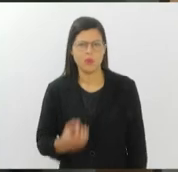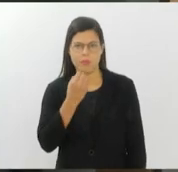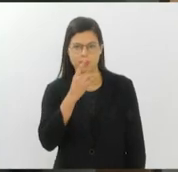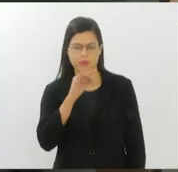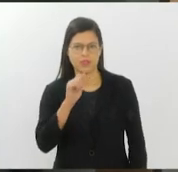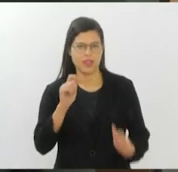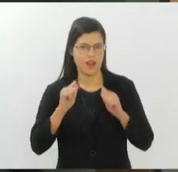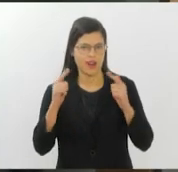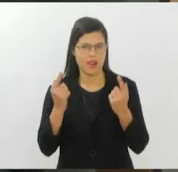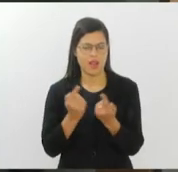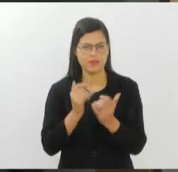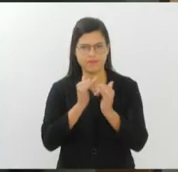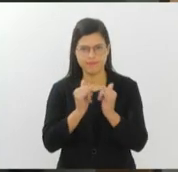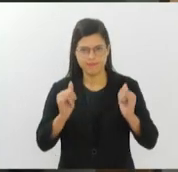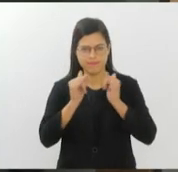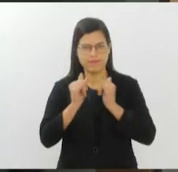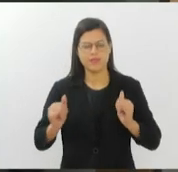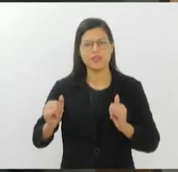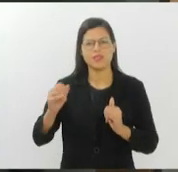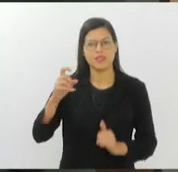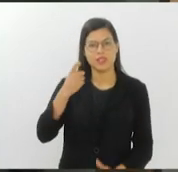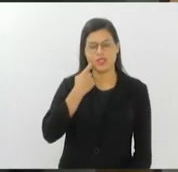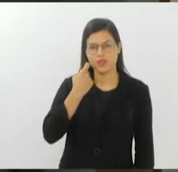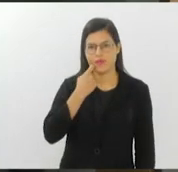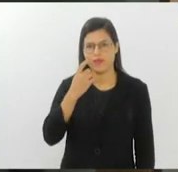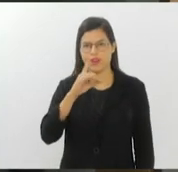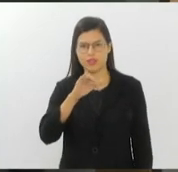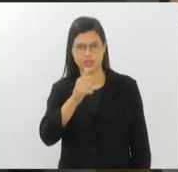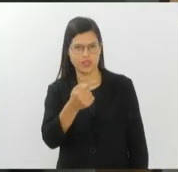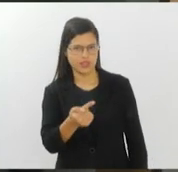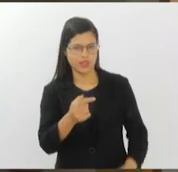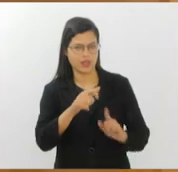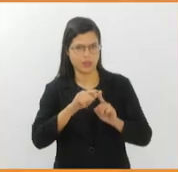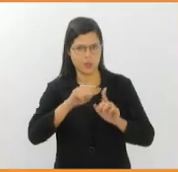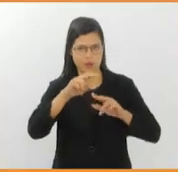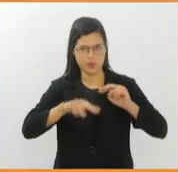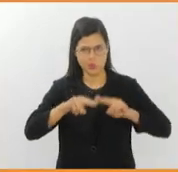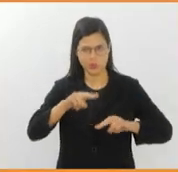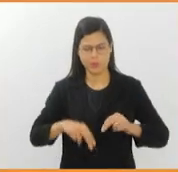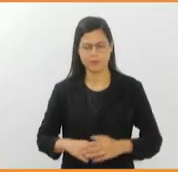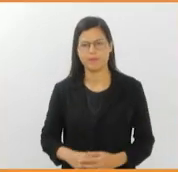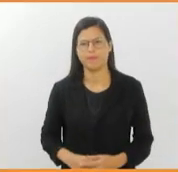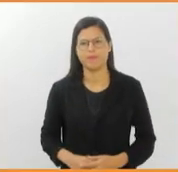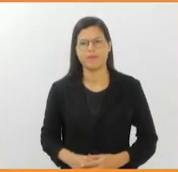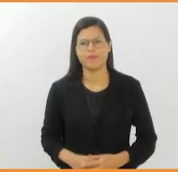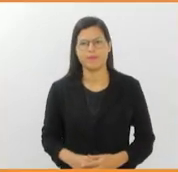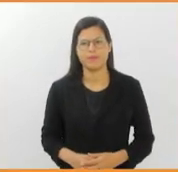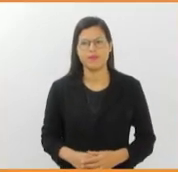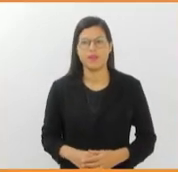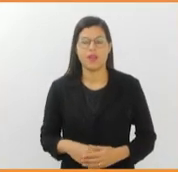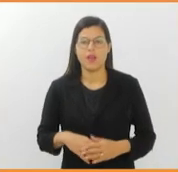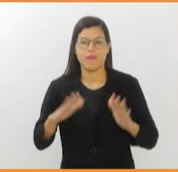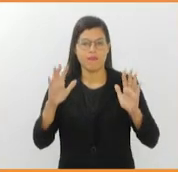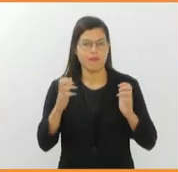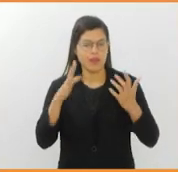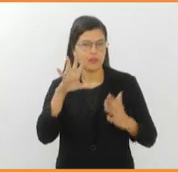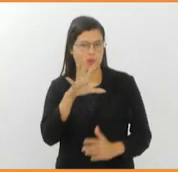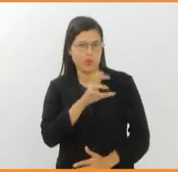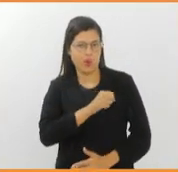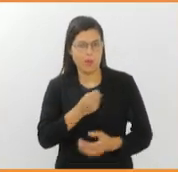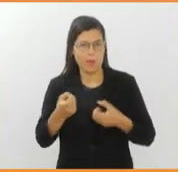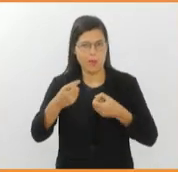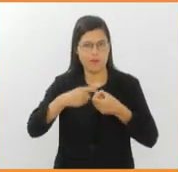O Bom Dia Alerj traz os seguintes destaques nesta sexta-feira, 7 de junho. Arraiá do Amor volta a